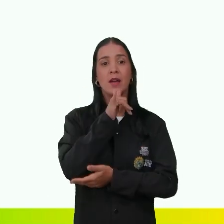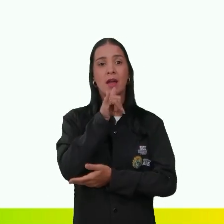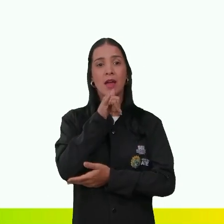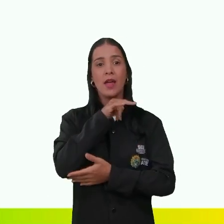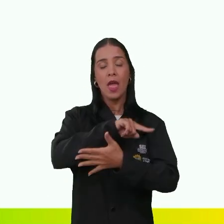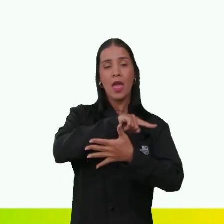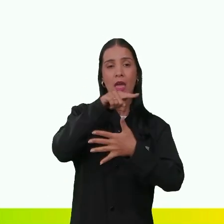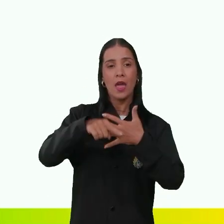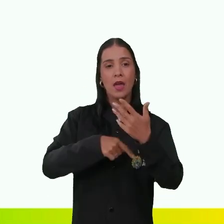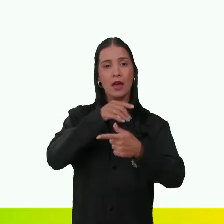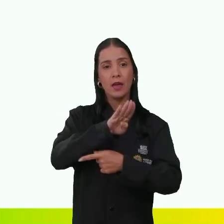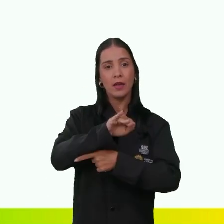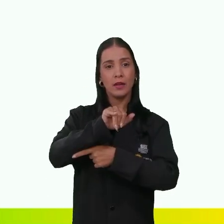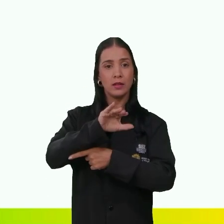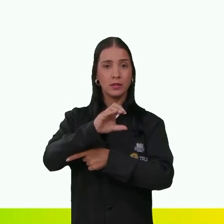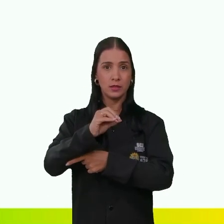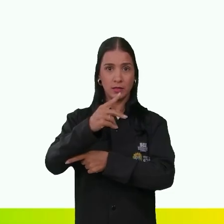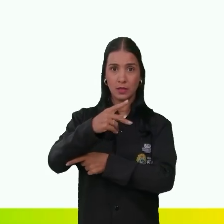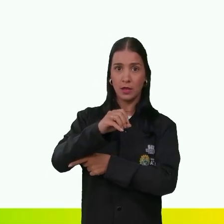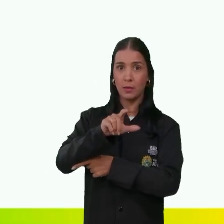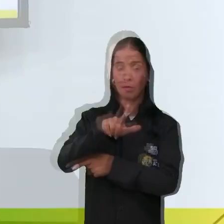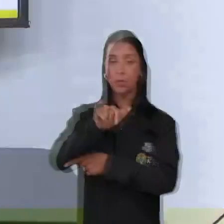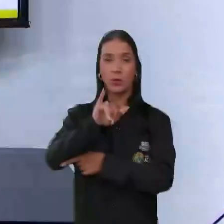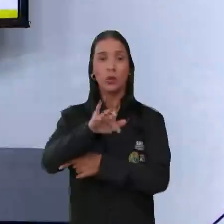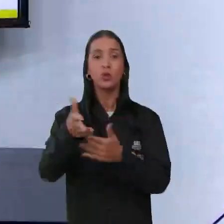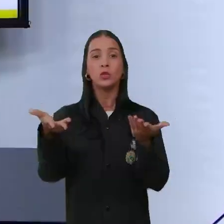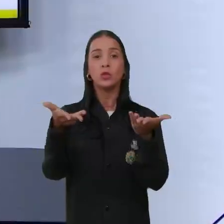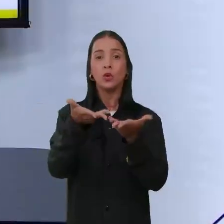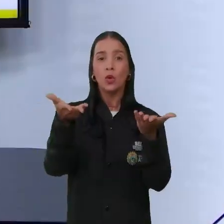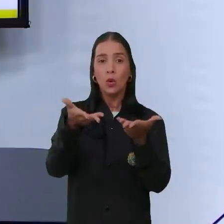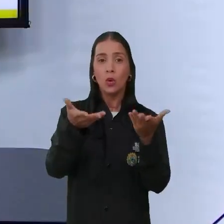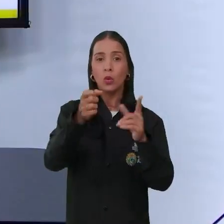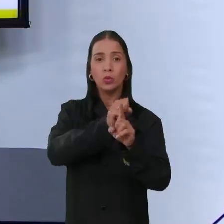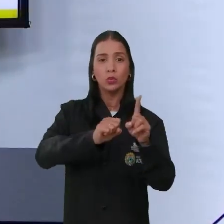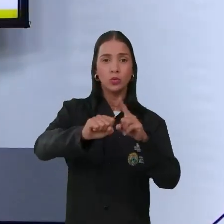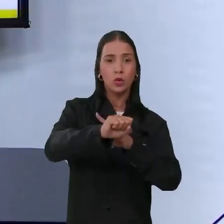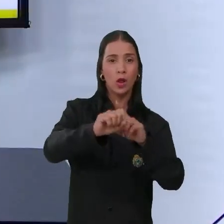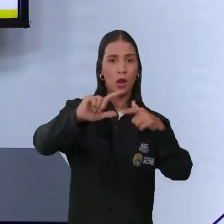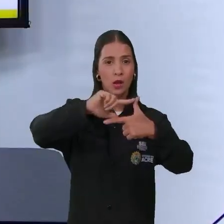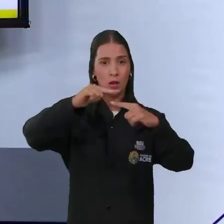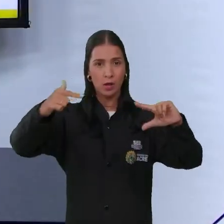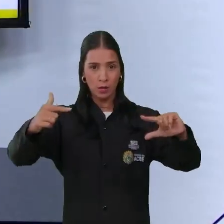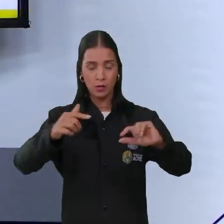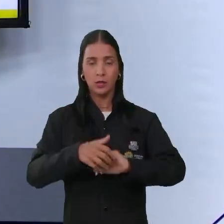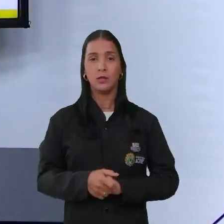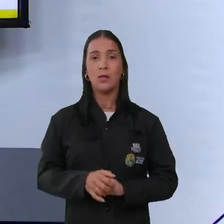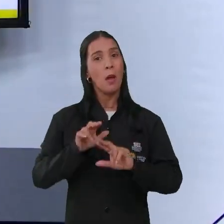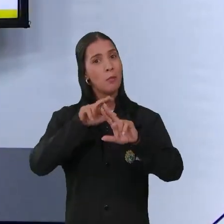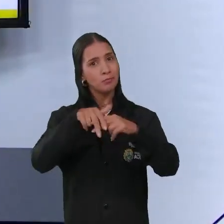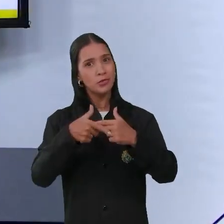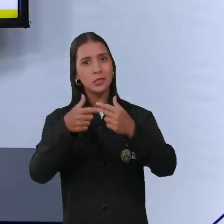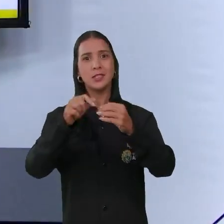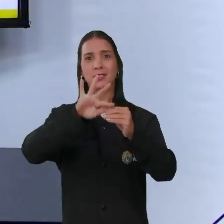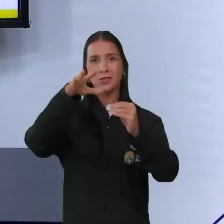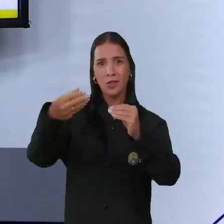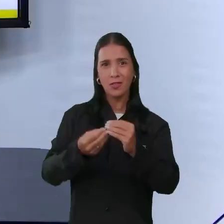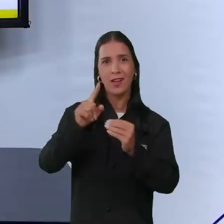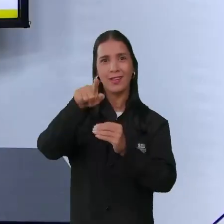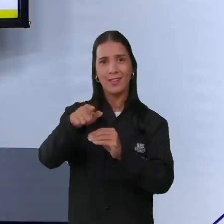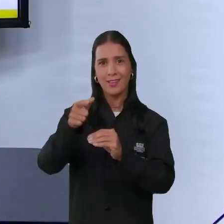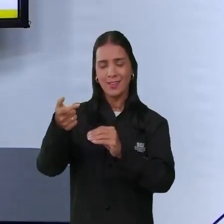na sociedade atual. E aí é que eu digo que o nosso assunto de hoje é muito voltado para a